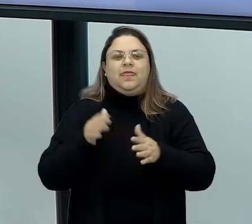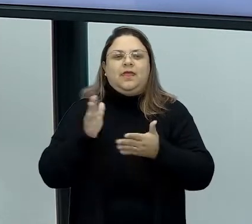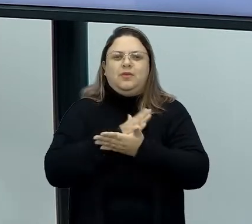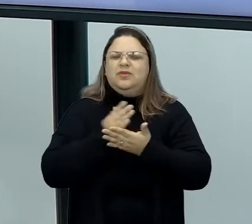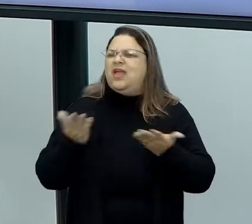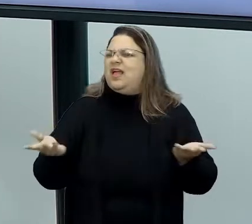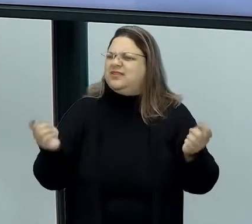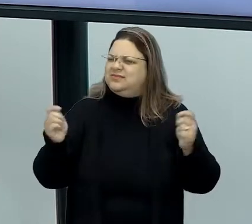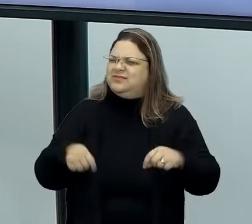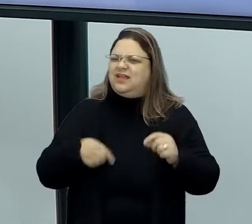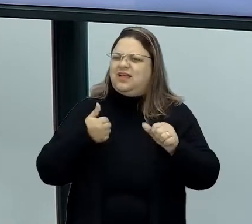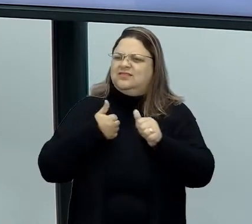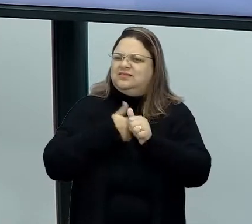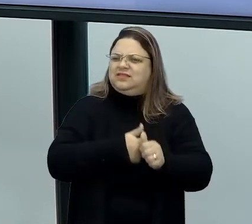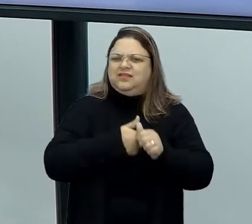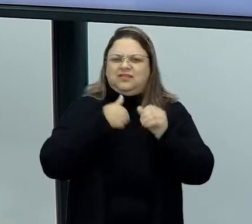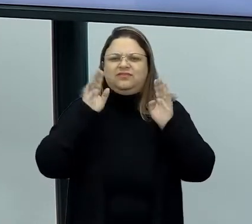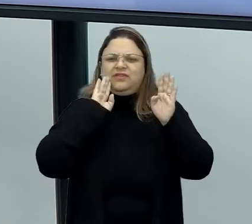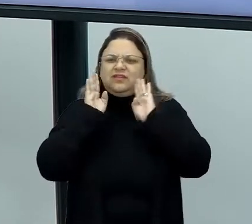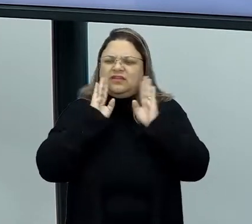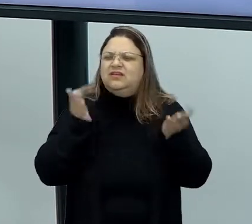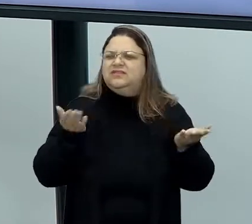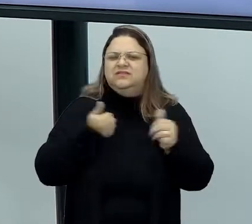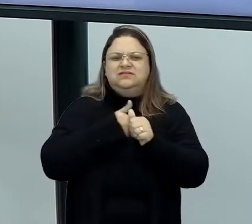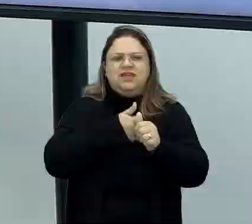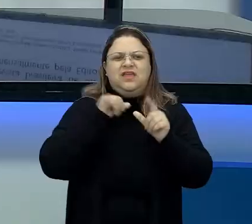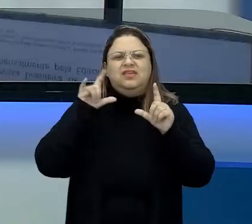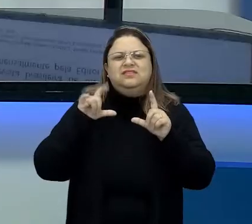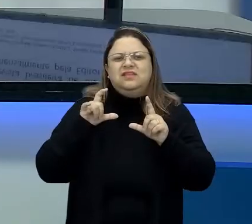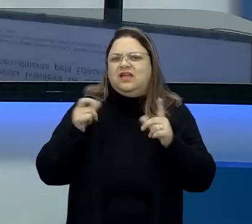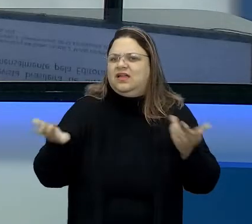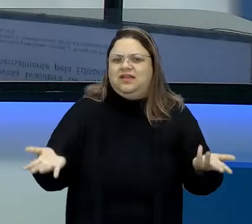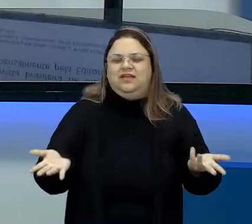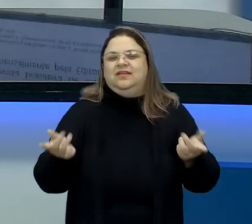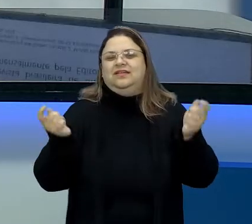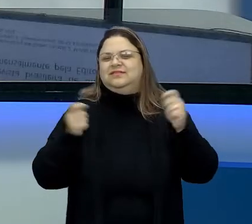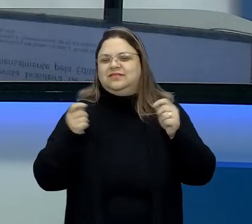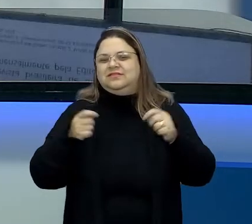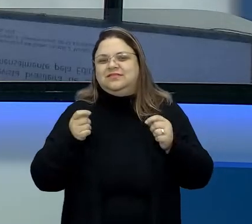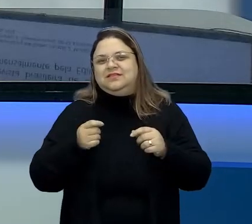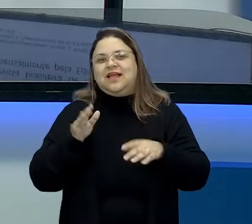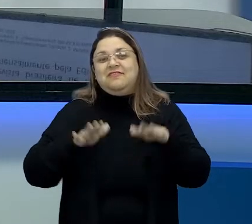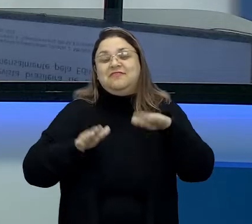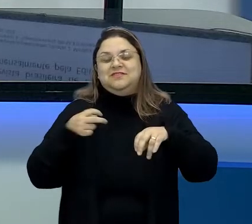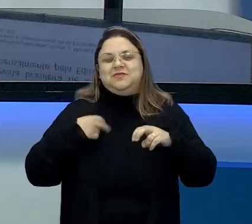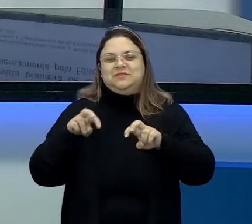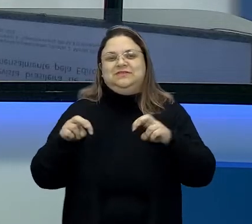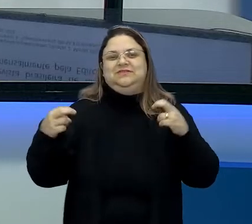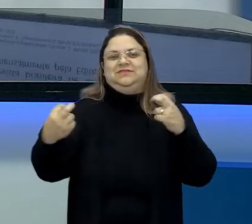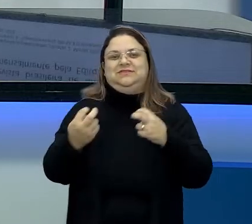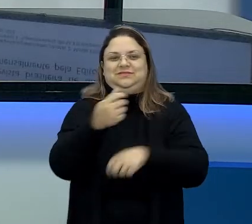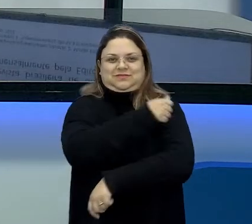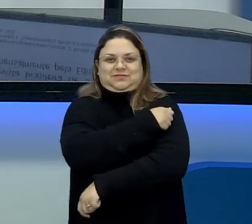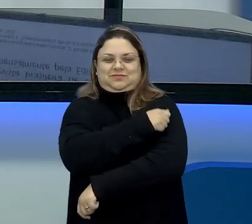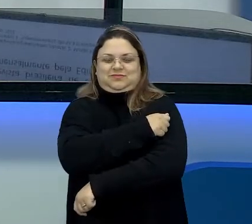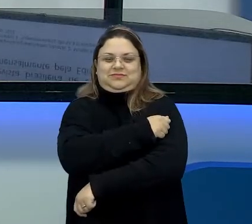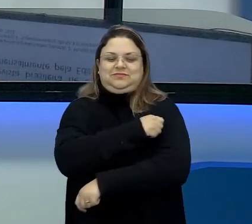Face, segue no Insta, é mais fácil, né? Tá tão fácil. Uma vez eu sentei com os estudantes e